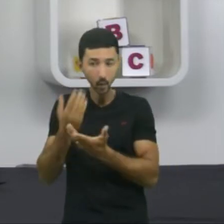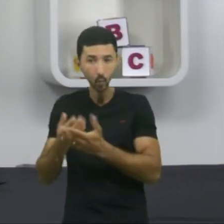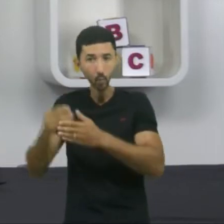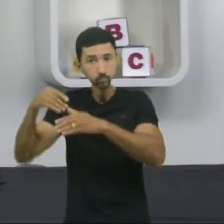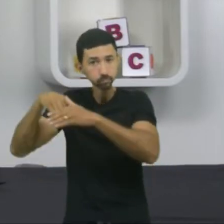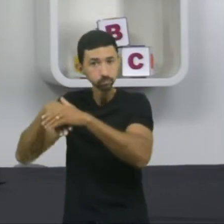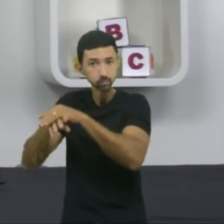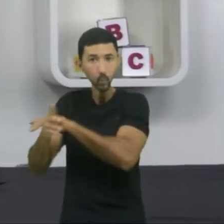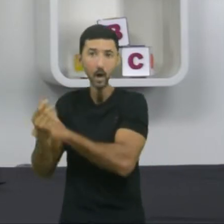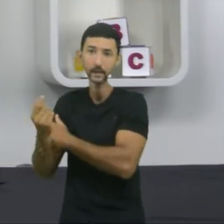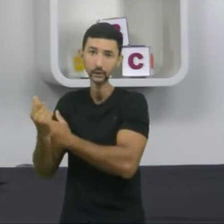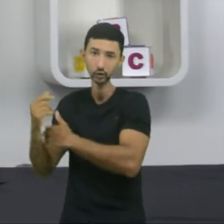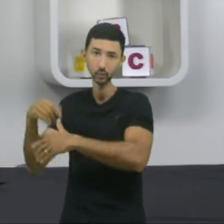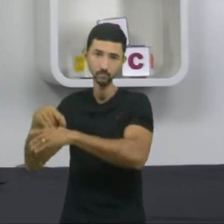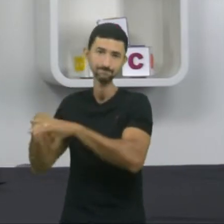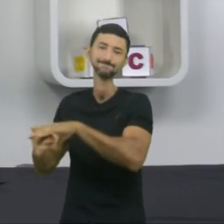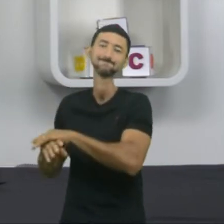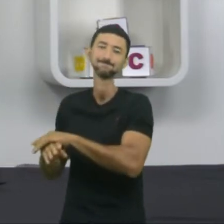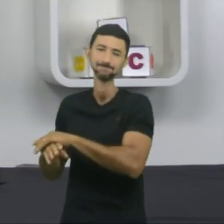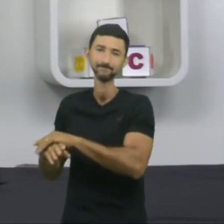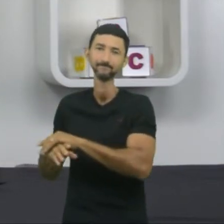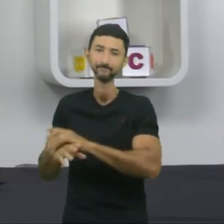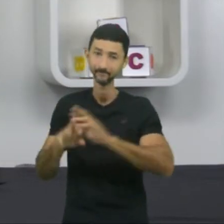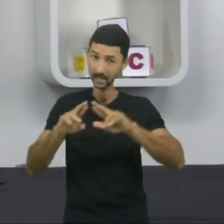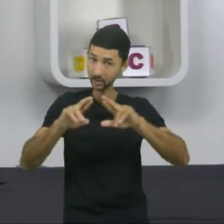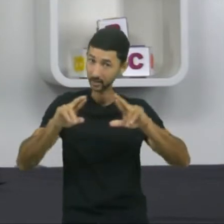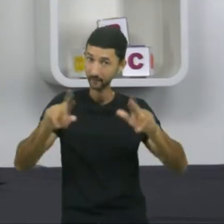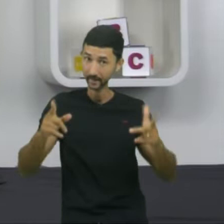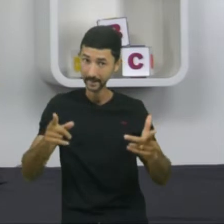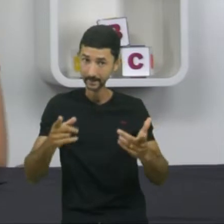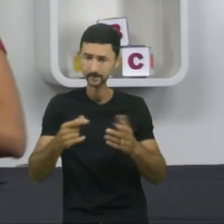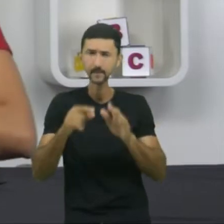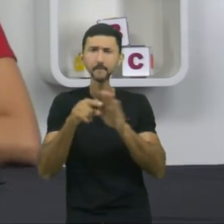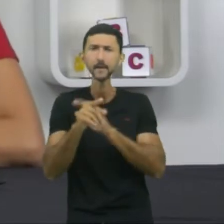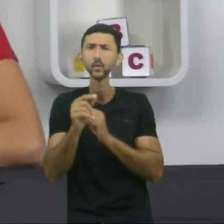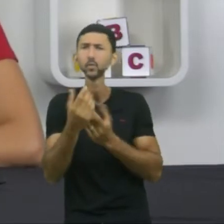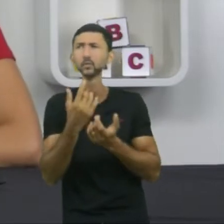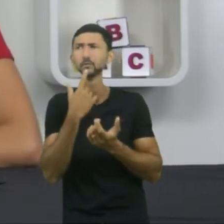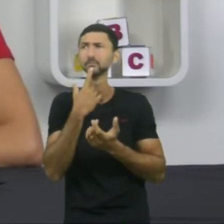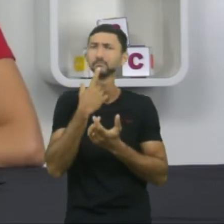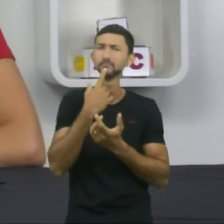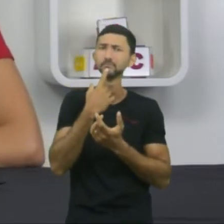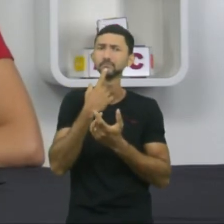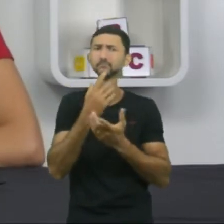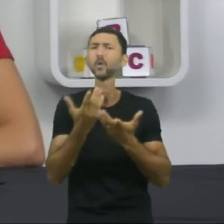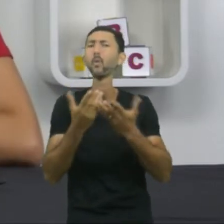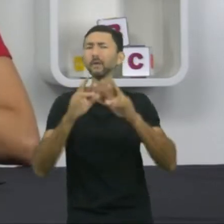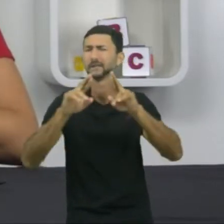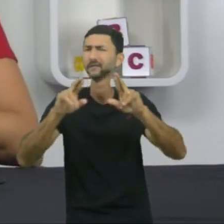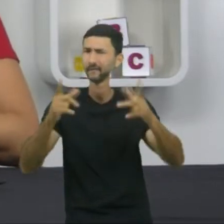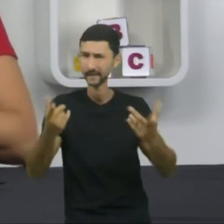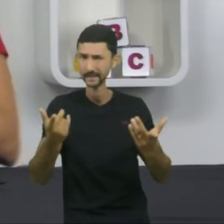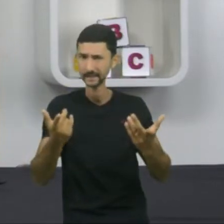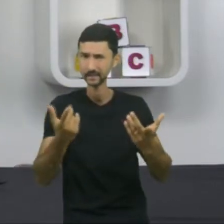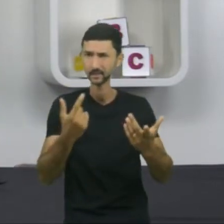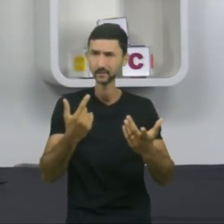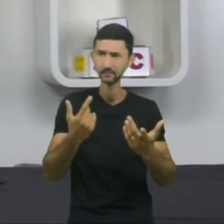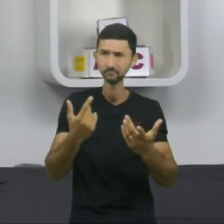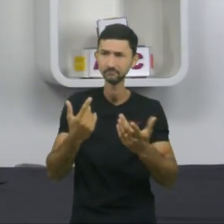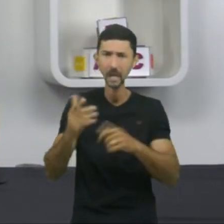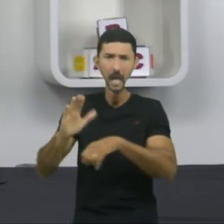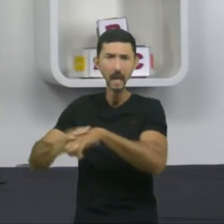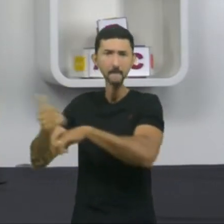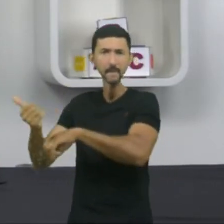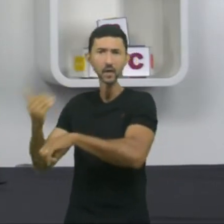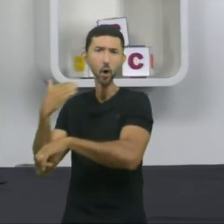poupança para guardar o dinheiro em um banco. Eu te pergunto, será que é diferente? Será que é mais